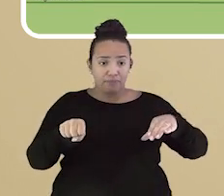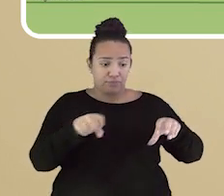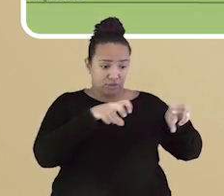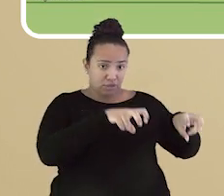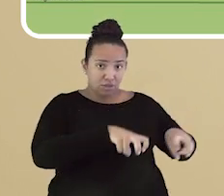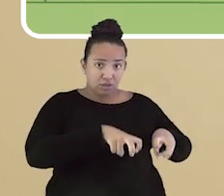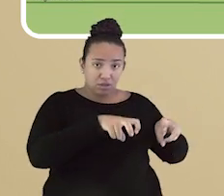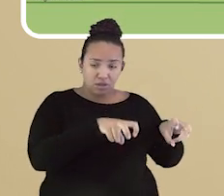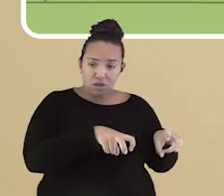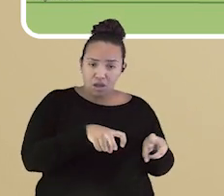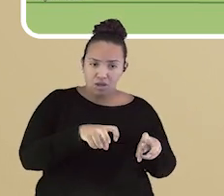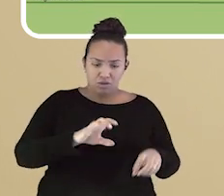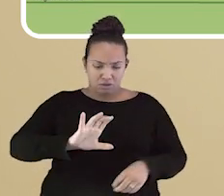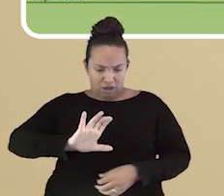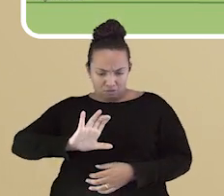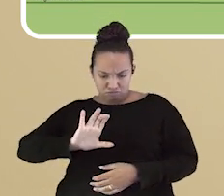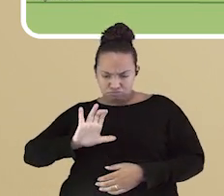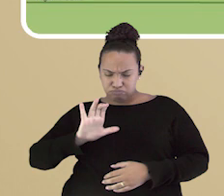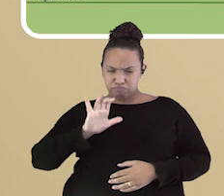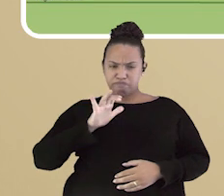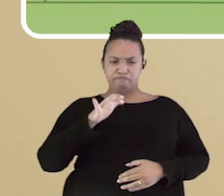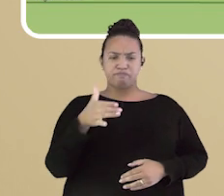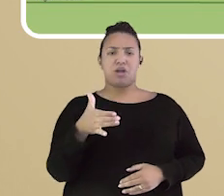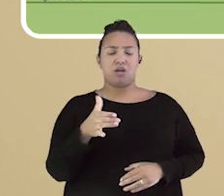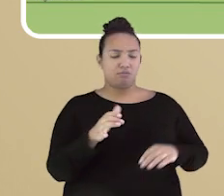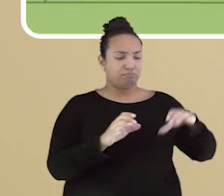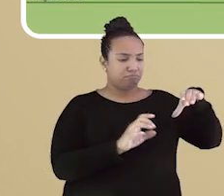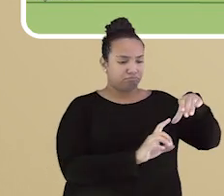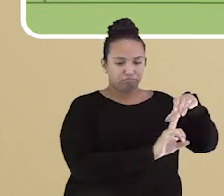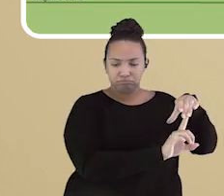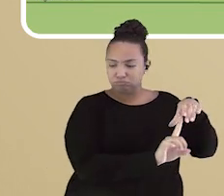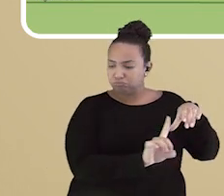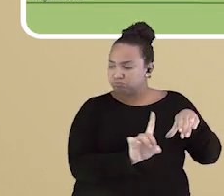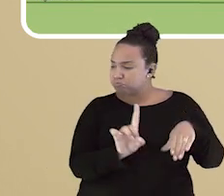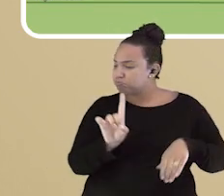se encheu de coragem e saiu do esconderijo da toca.